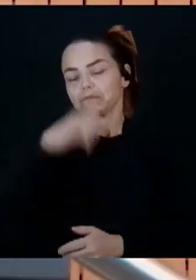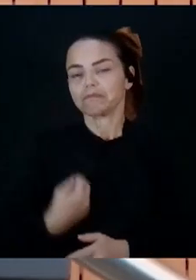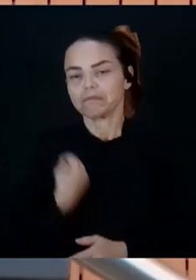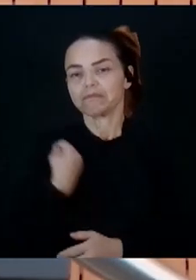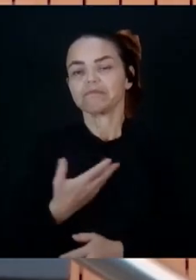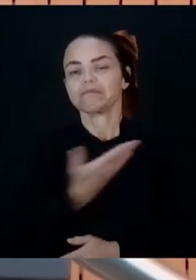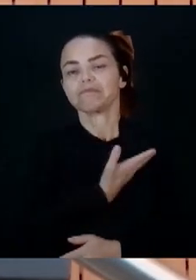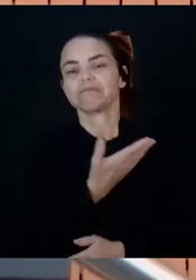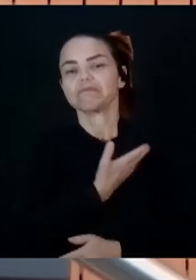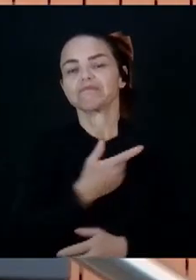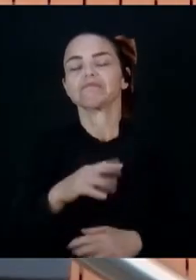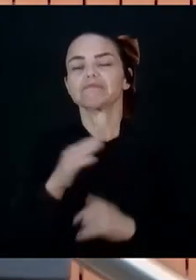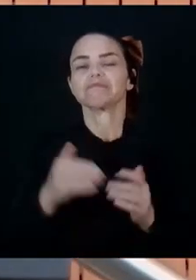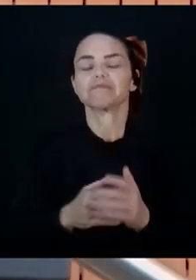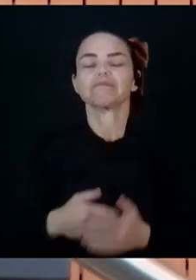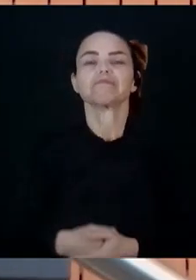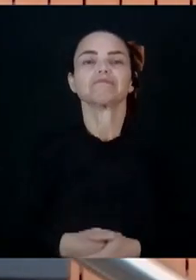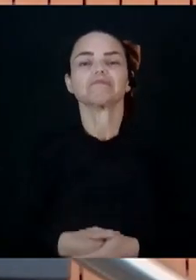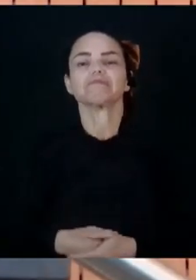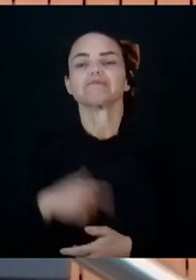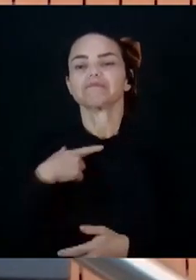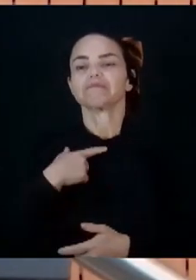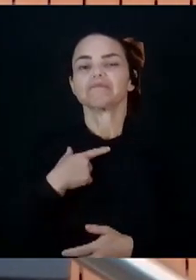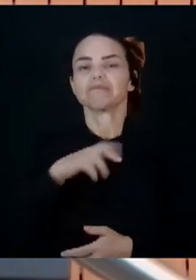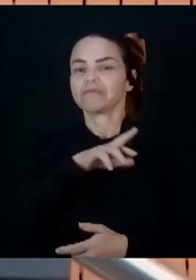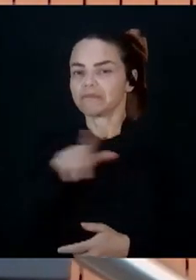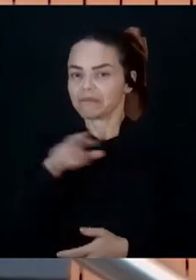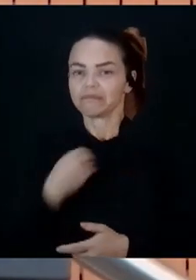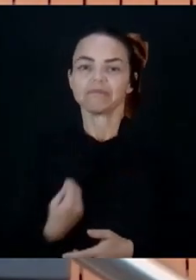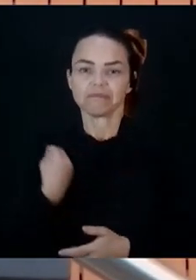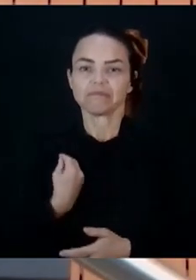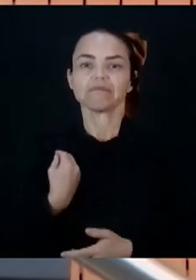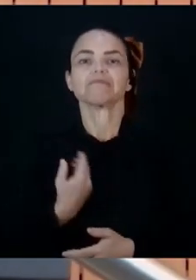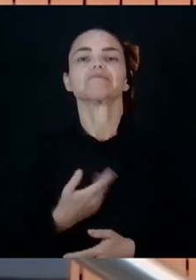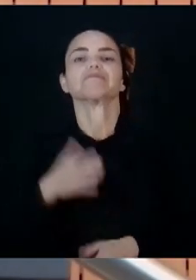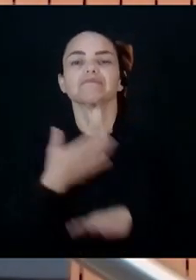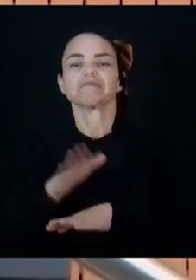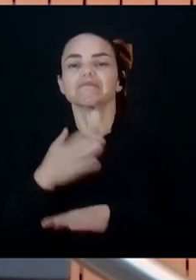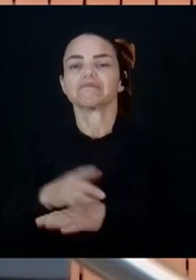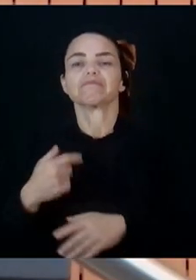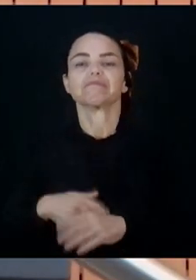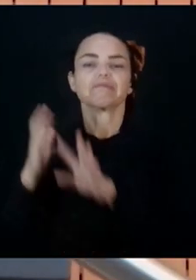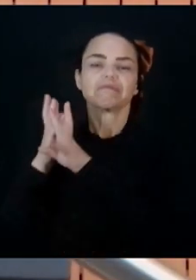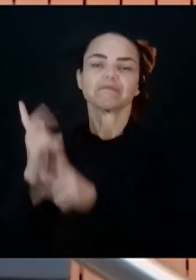amigos e todos aqueles que, de alguma forma, fizeram e fazem parte da minha trajetória.